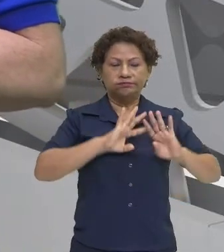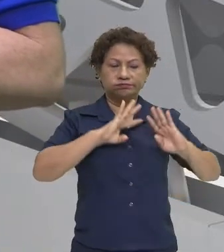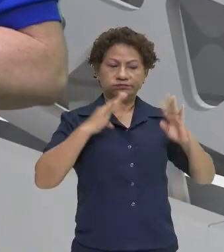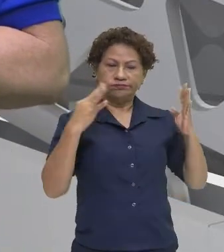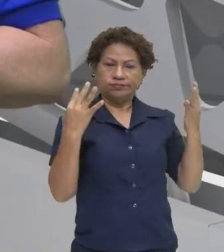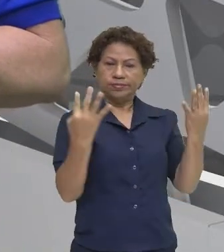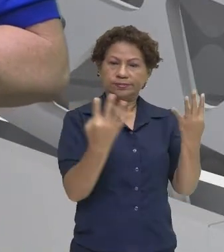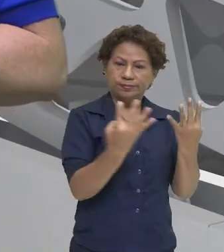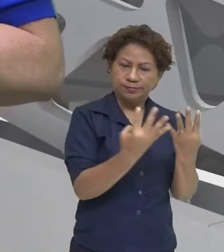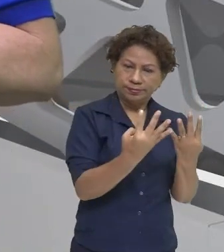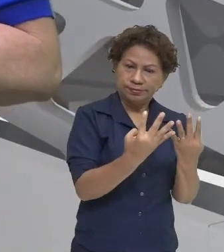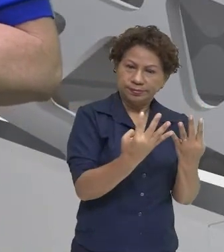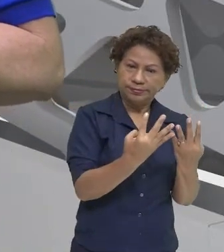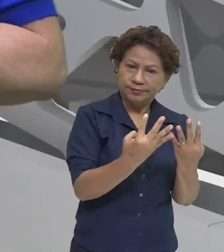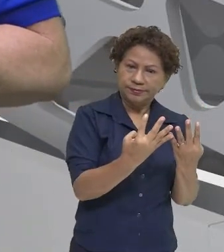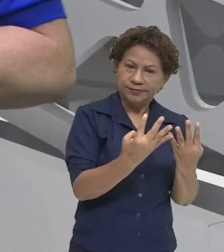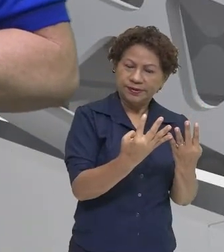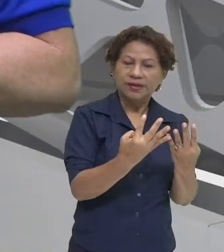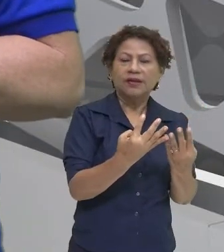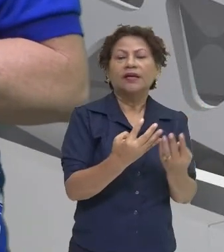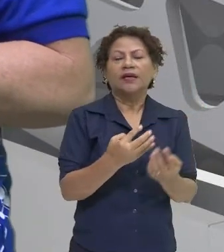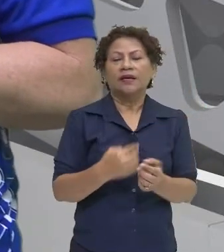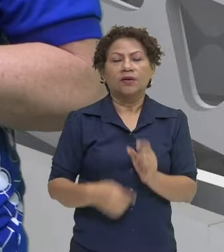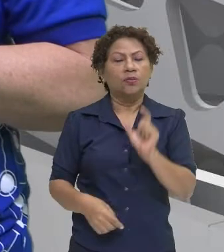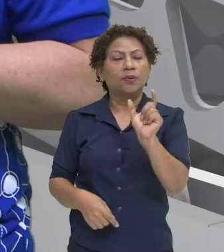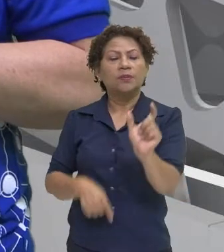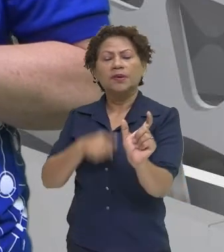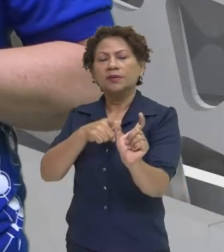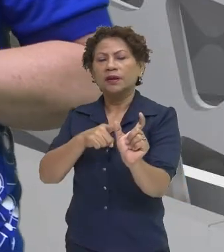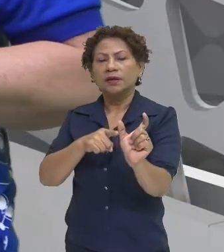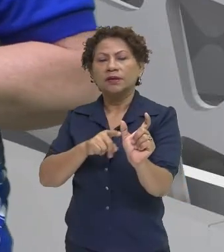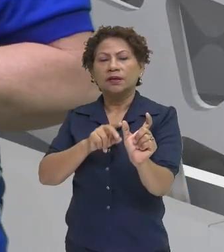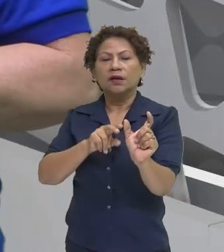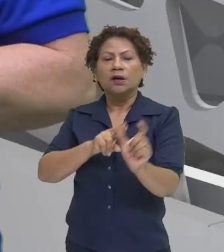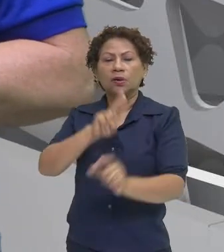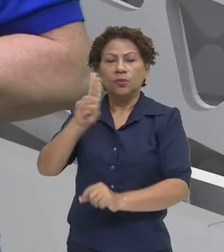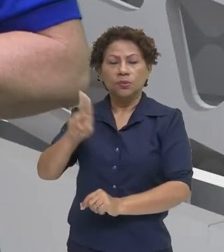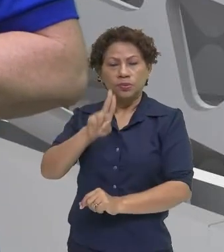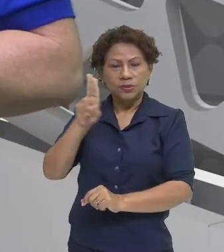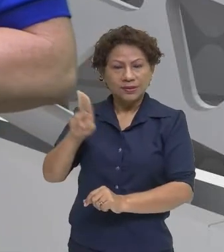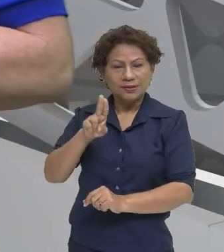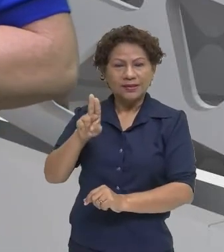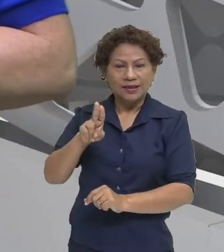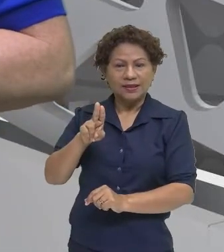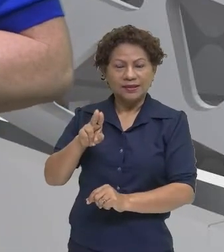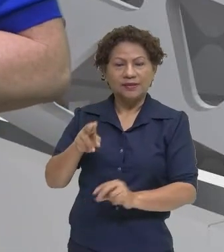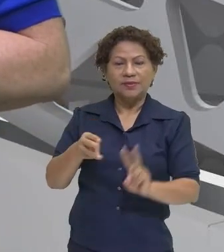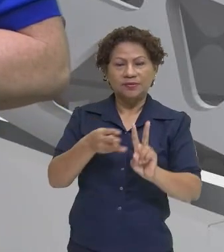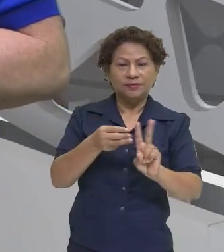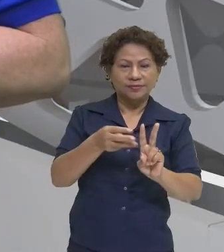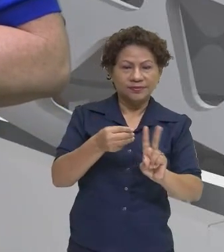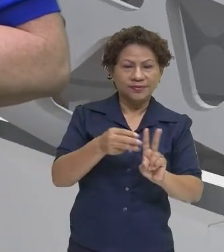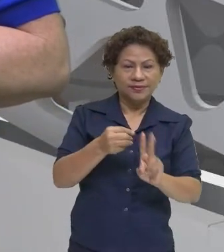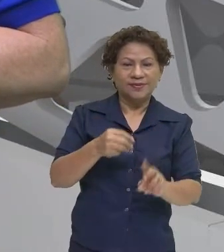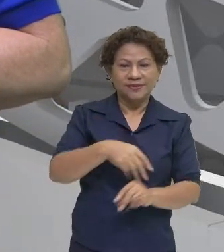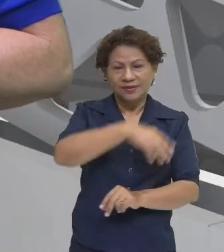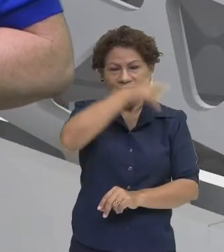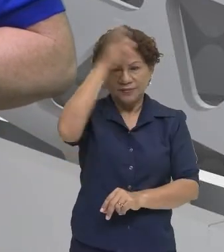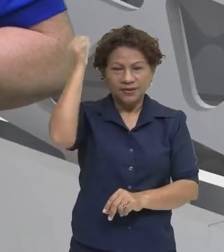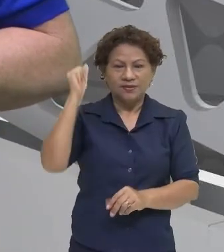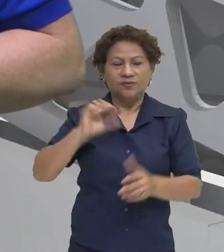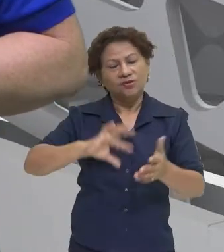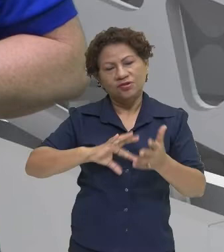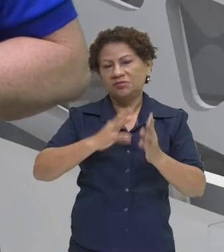origem tupi-guarani, é um termo usado pelas tribos da Amazônia nesta região. Também serve para designar